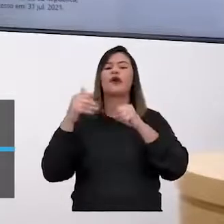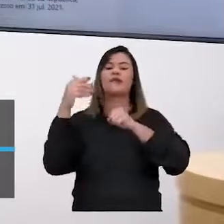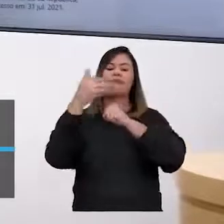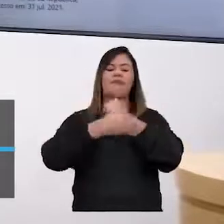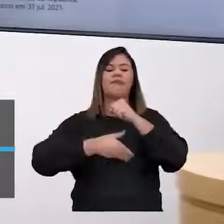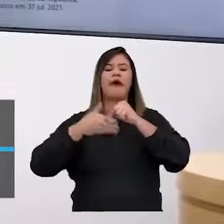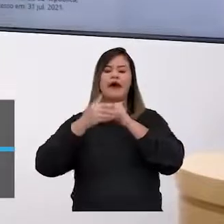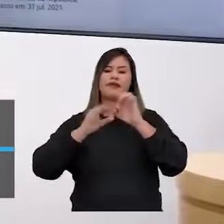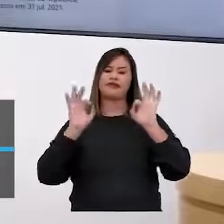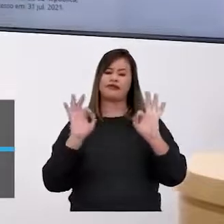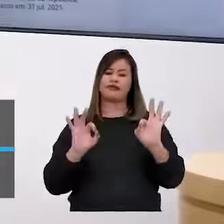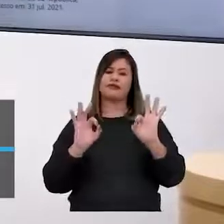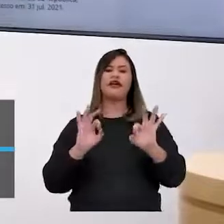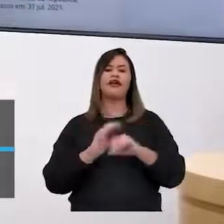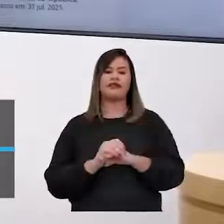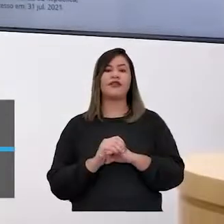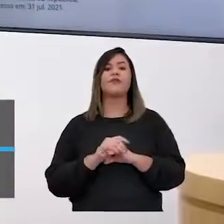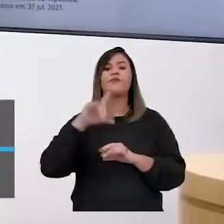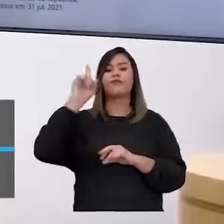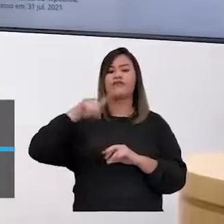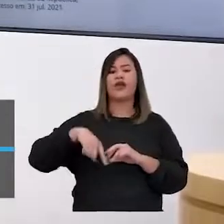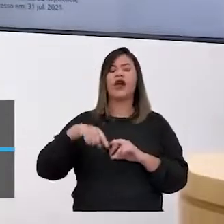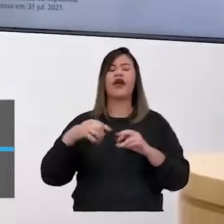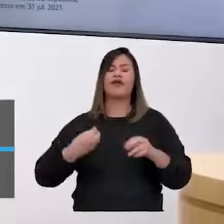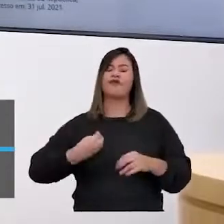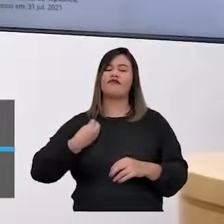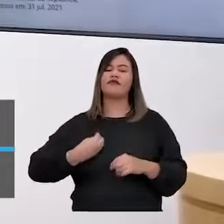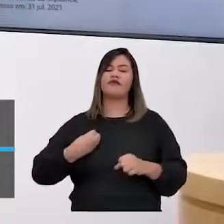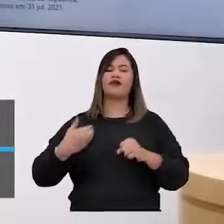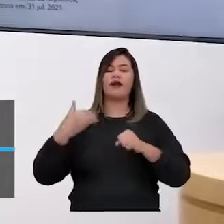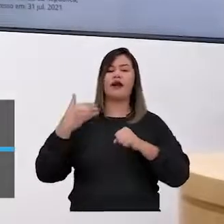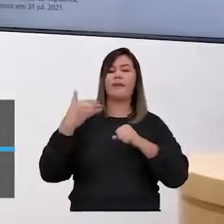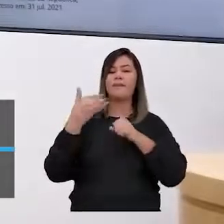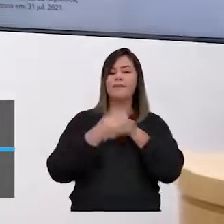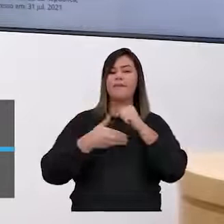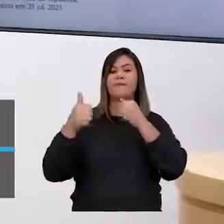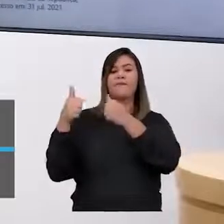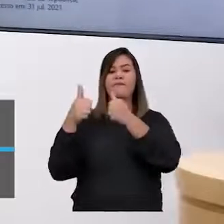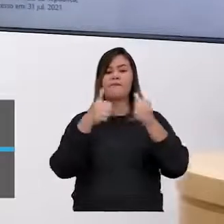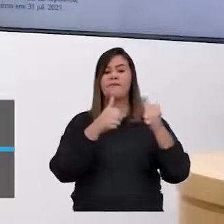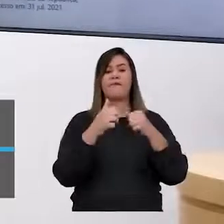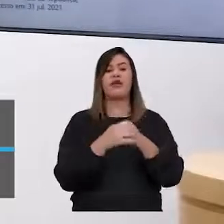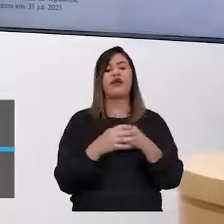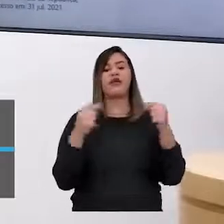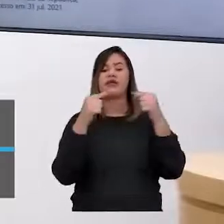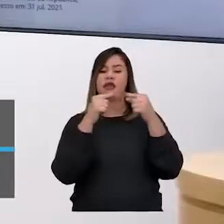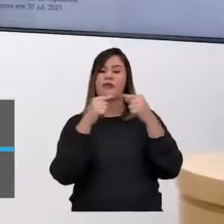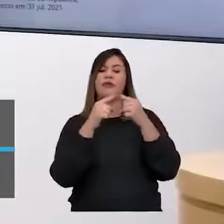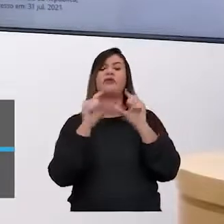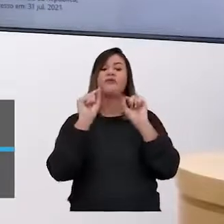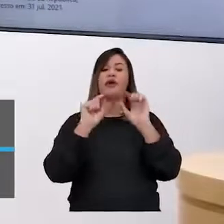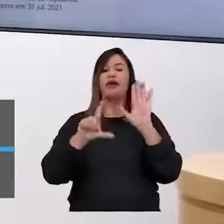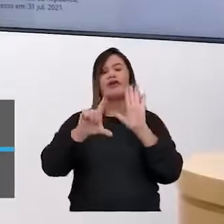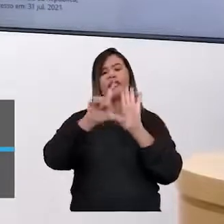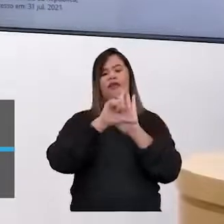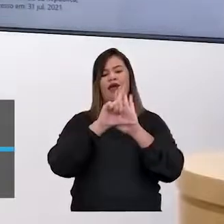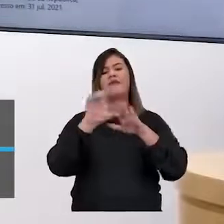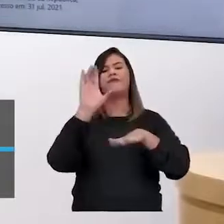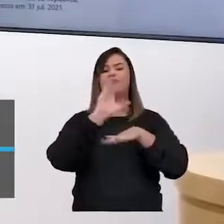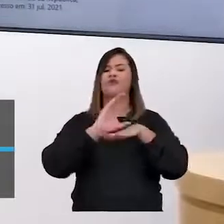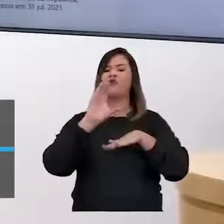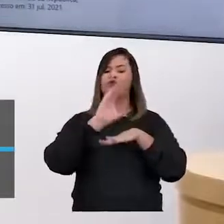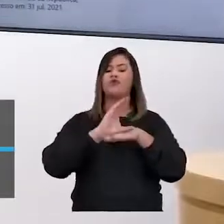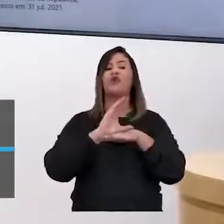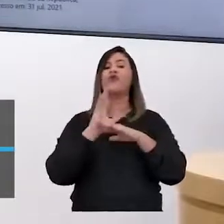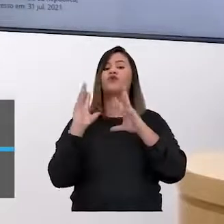aqui, para a gente ter o mínimo de dignidade possível. E convenhamos, gente, isso aqui é garantido na Constituição, isso aqui deveria ser garantido a